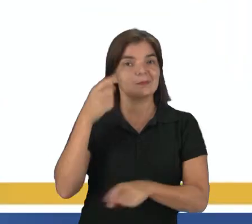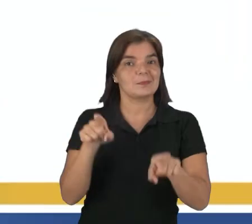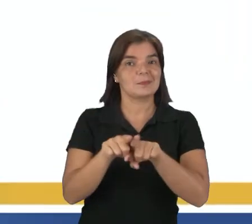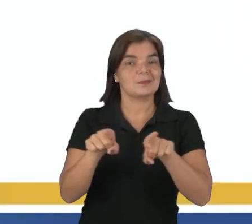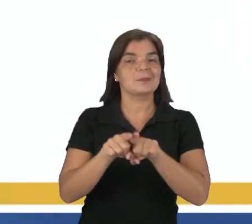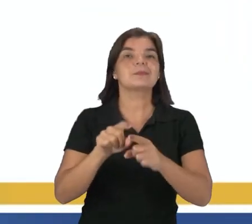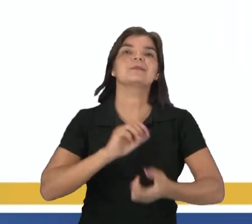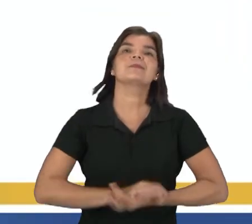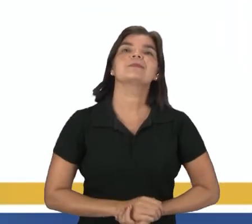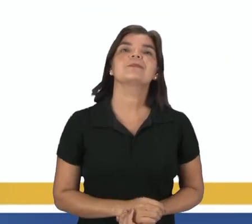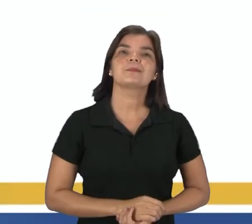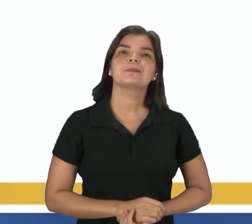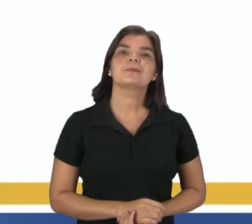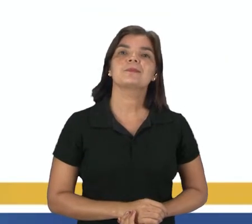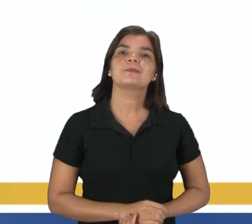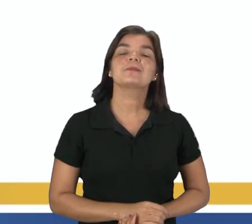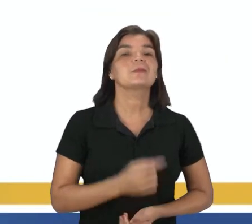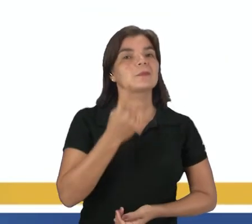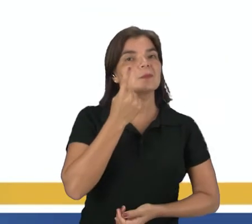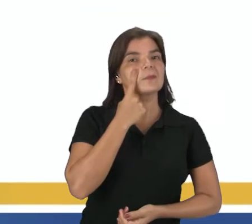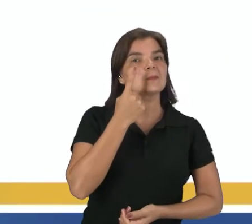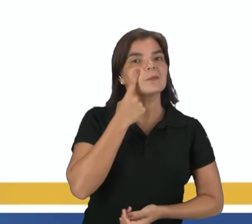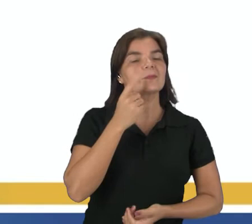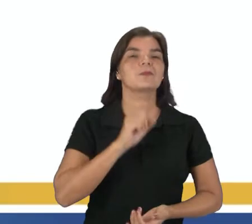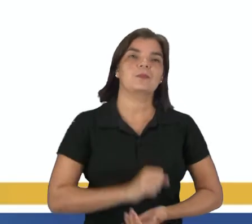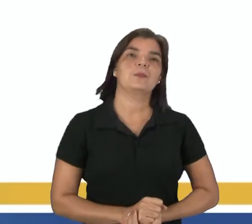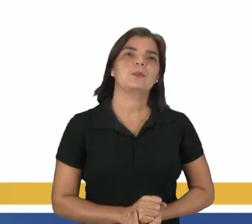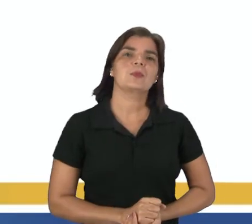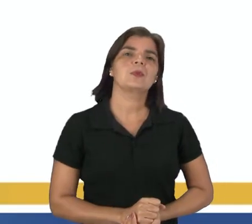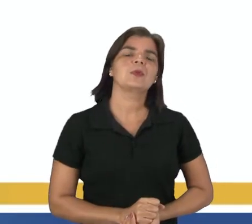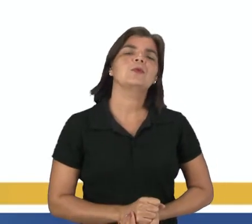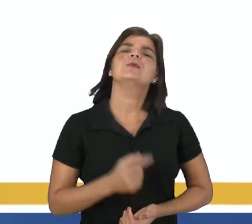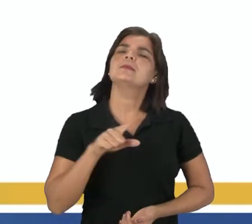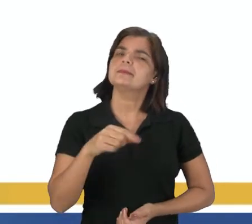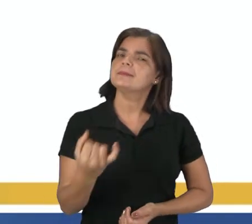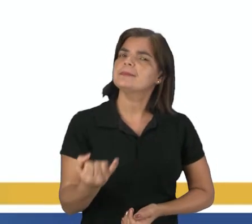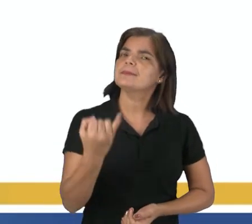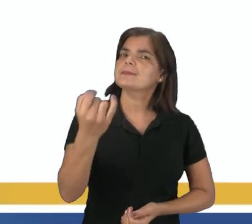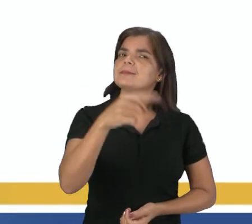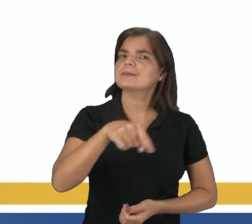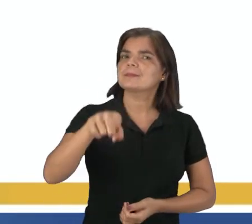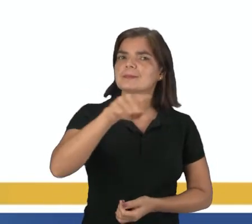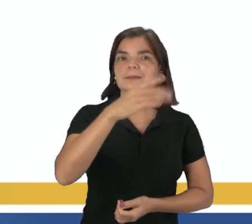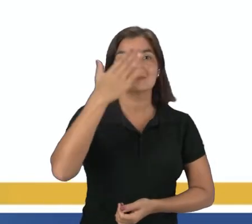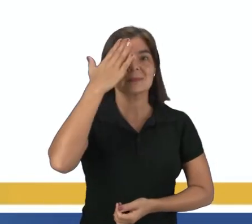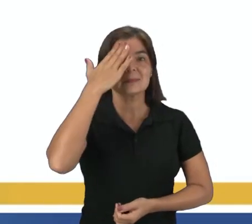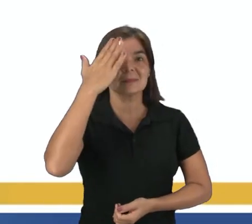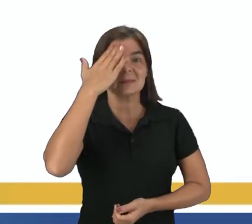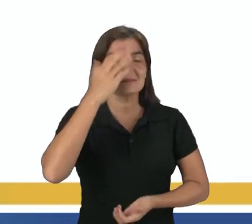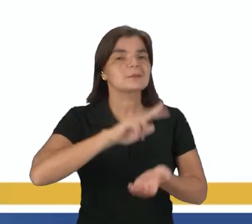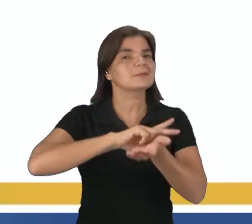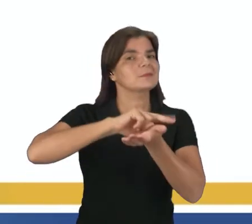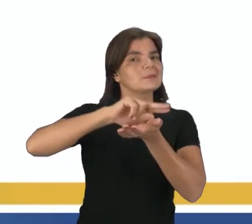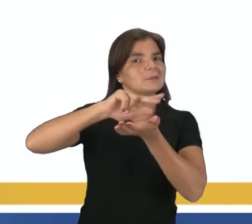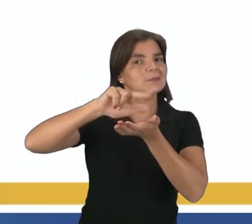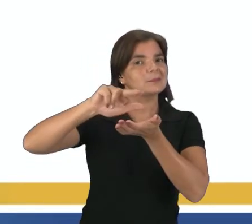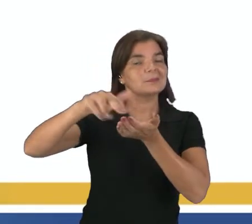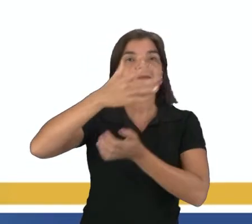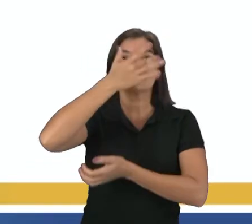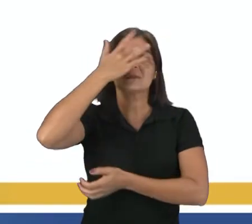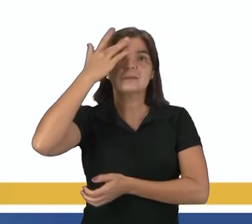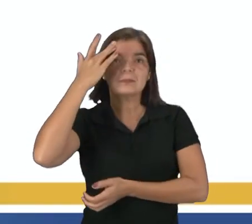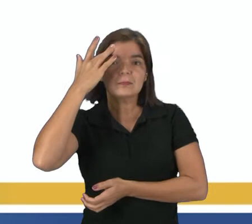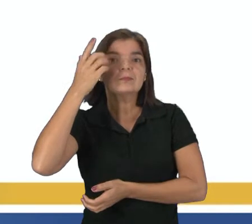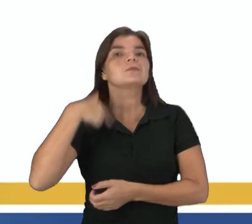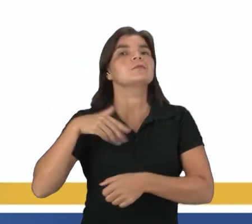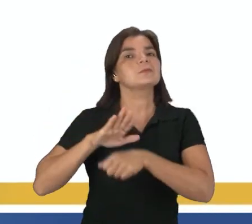tá? E aí, olha só. O que é importante que vocês entendam que foram várias as pessoas